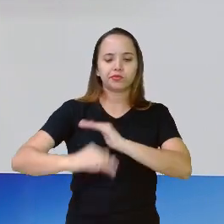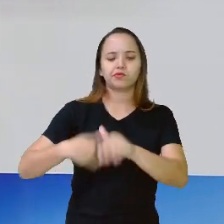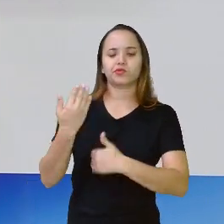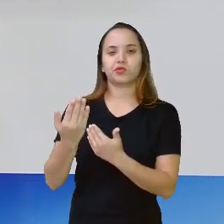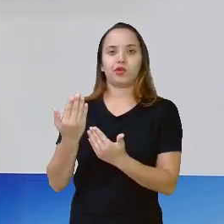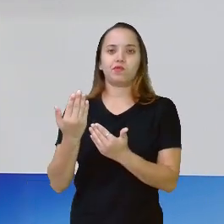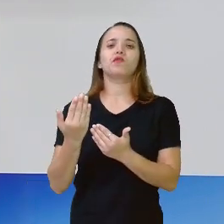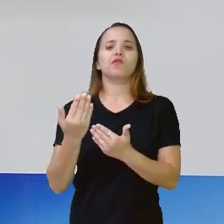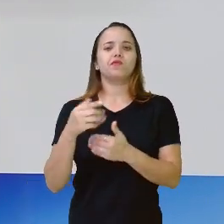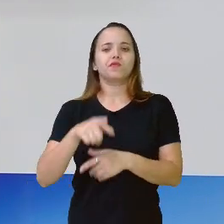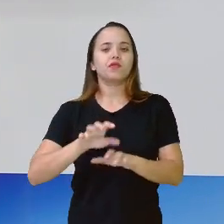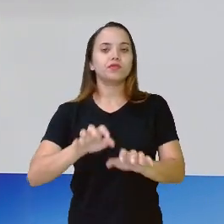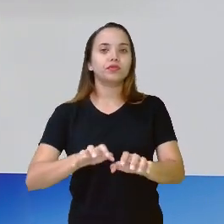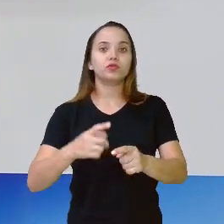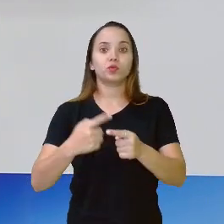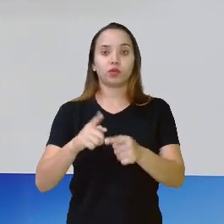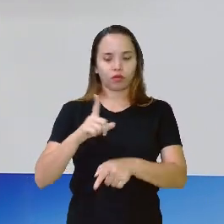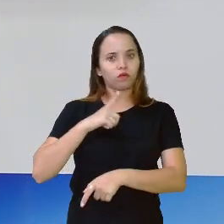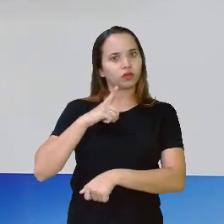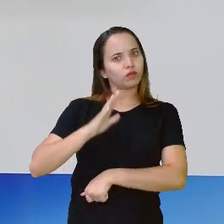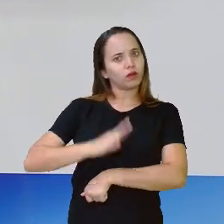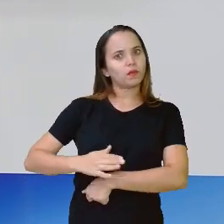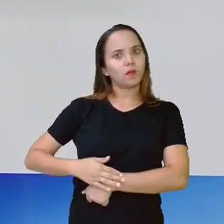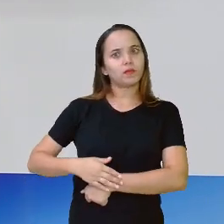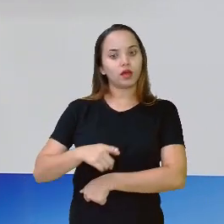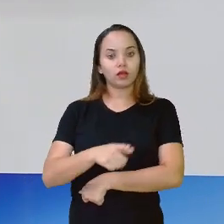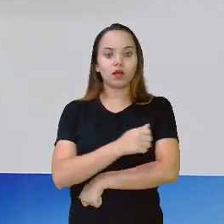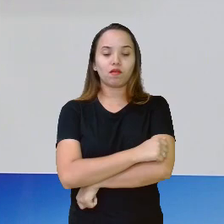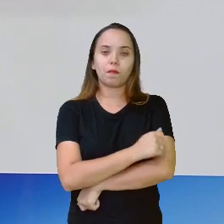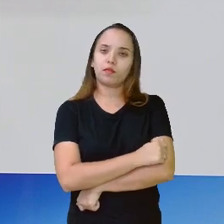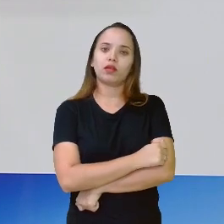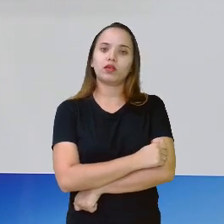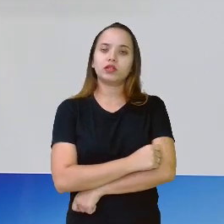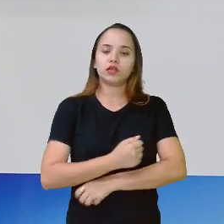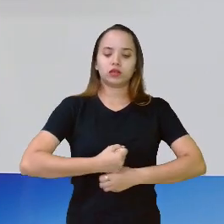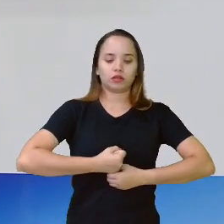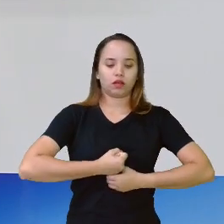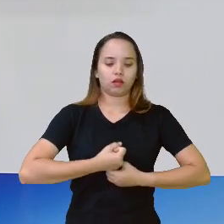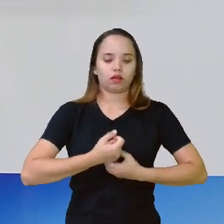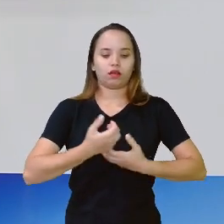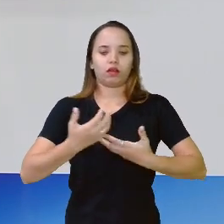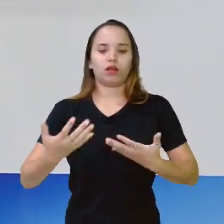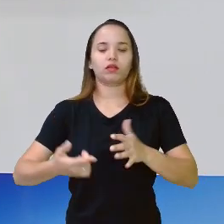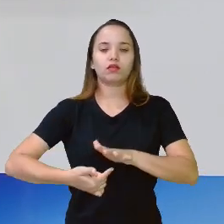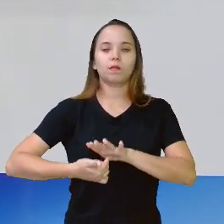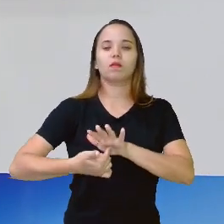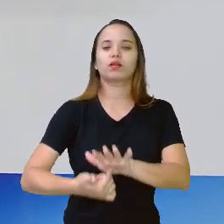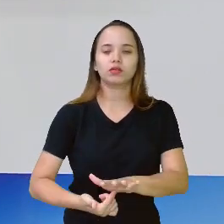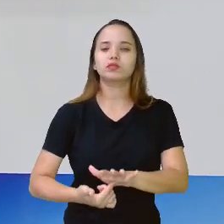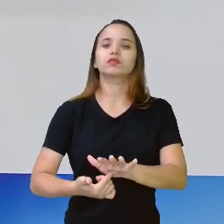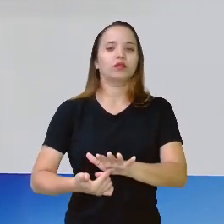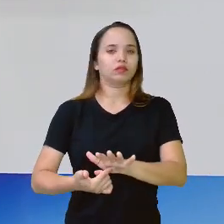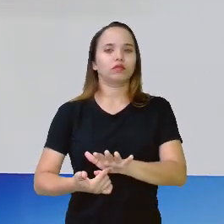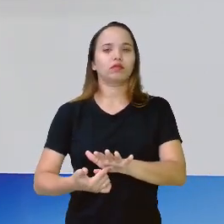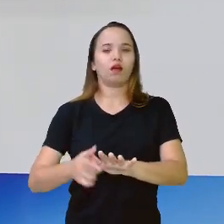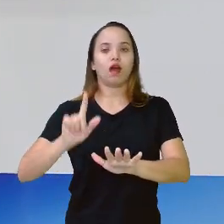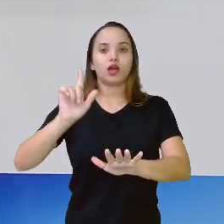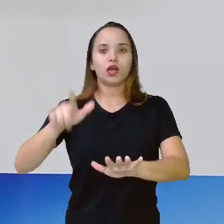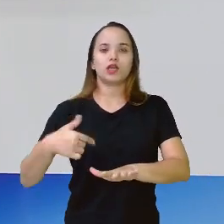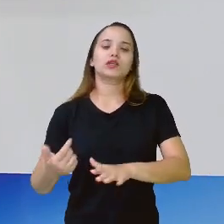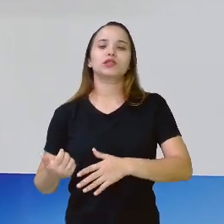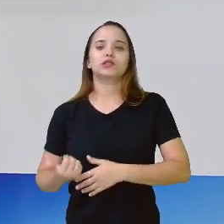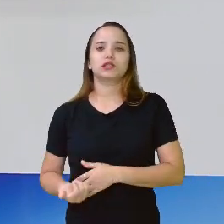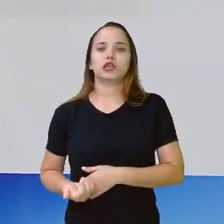porque vai ter um momento que ele vai precisar colocar para fora, se apresentar, ser o protagonista da sua